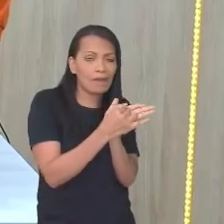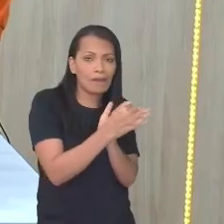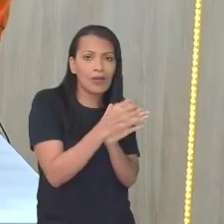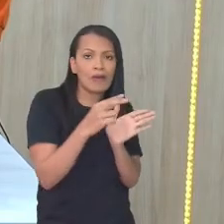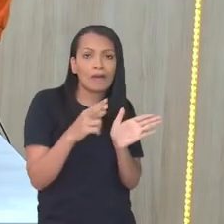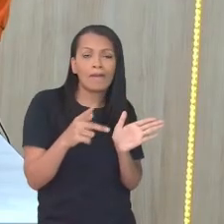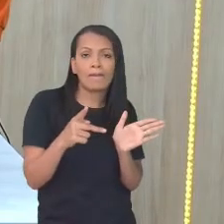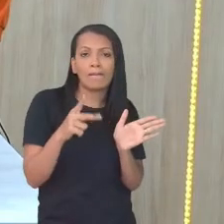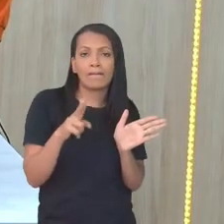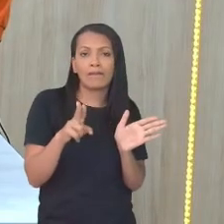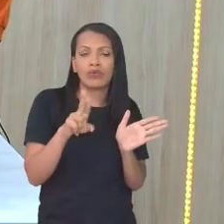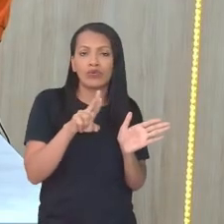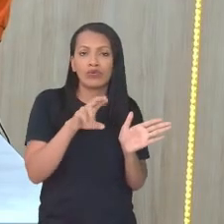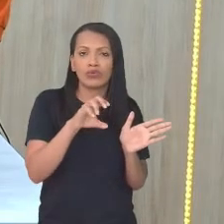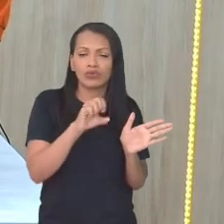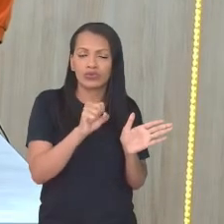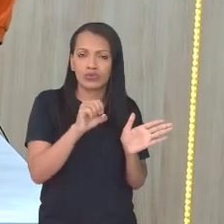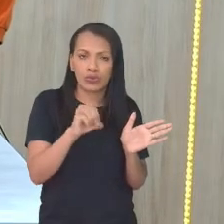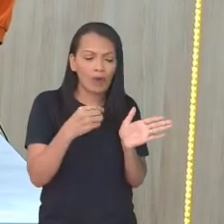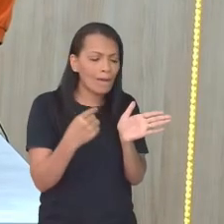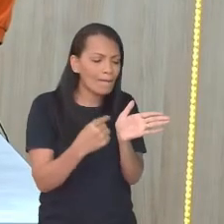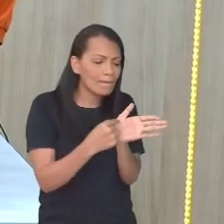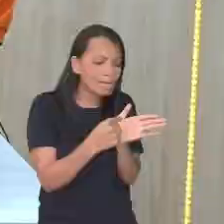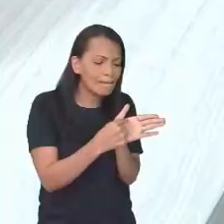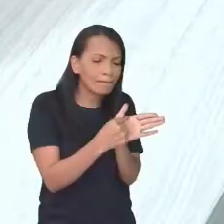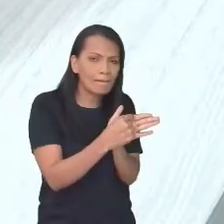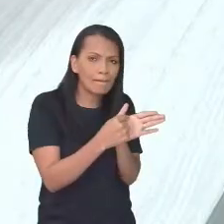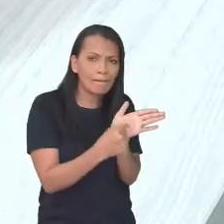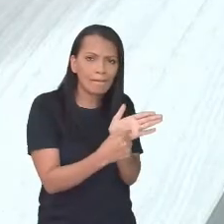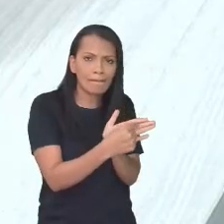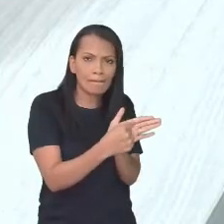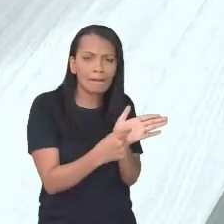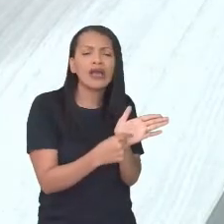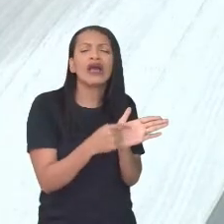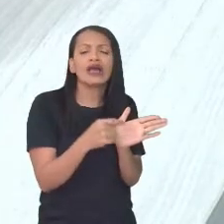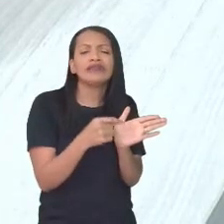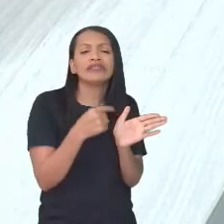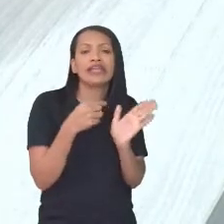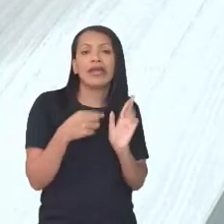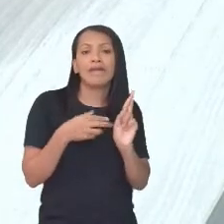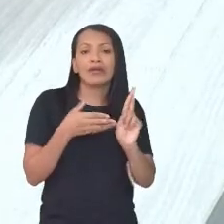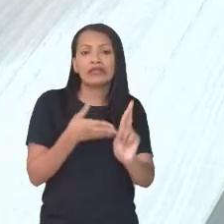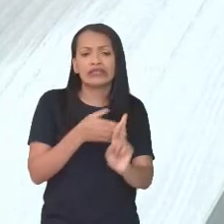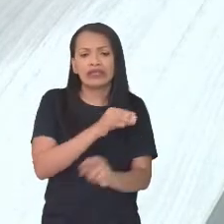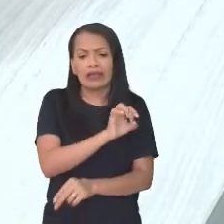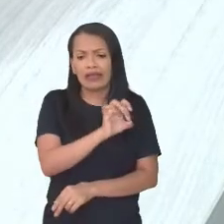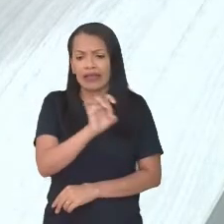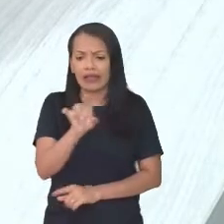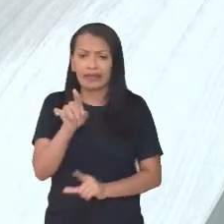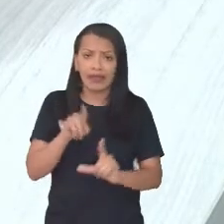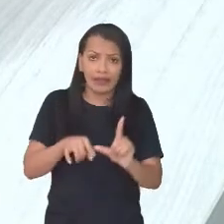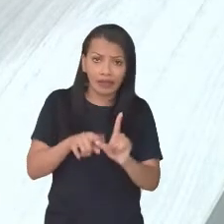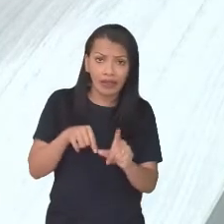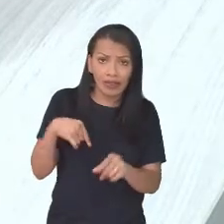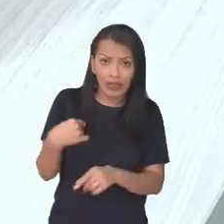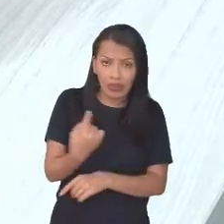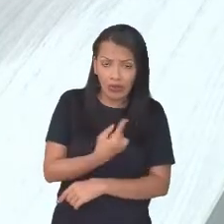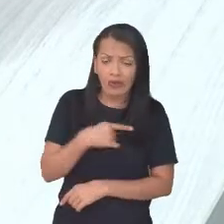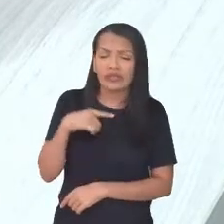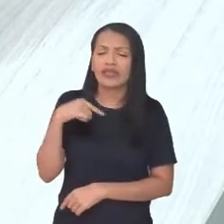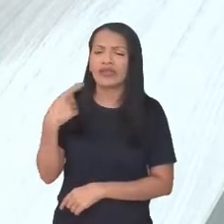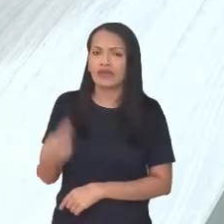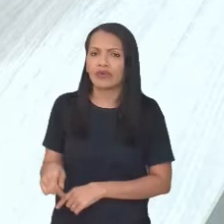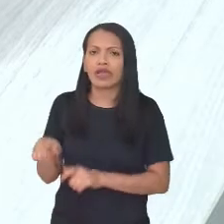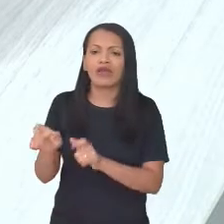gente vai fazendo as marcações que representam cada letra, não é? A gente, na nossa língua portuguesa, a gente tem os grafemas,